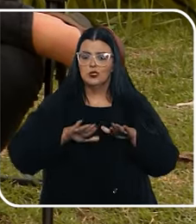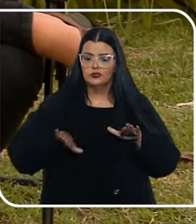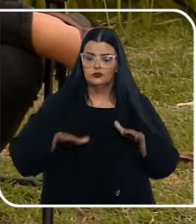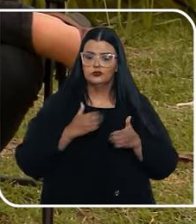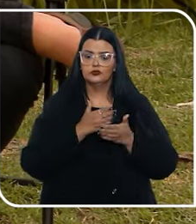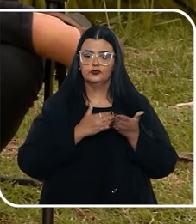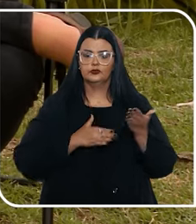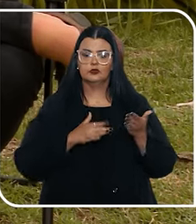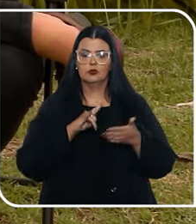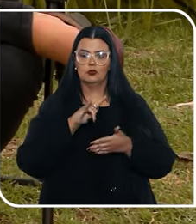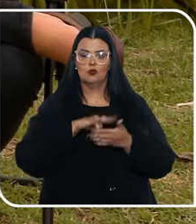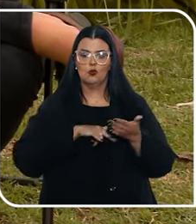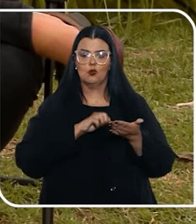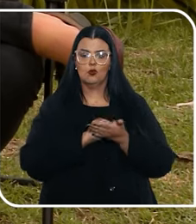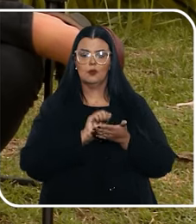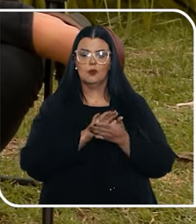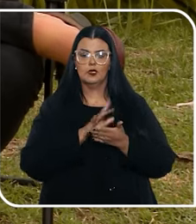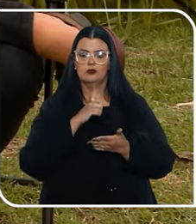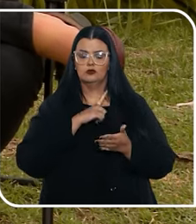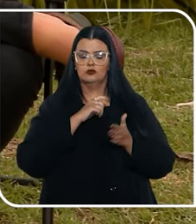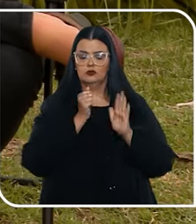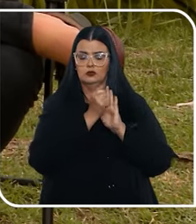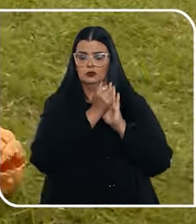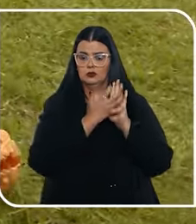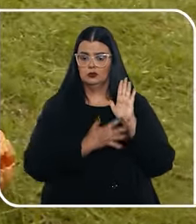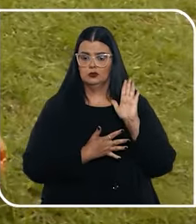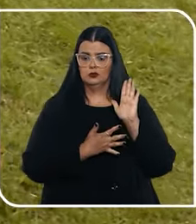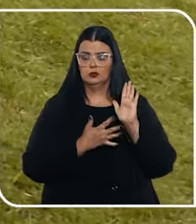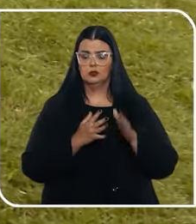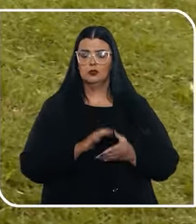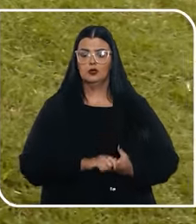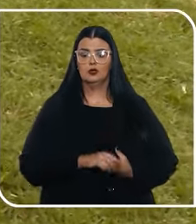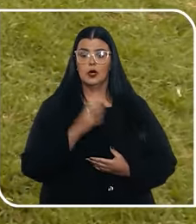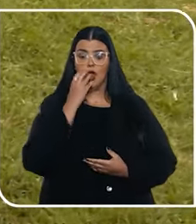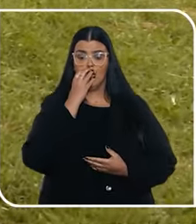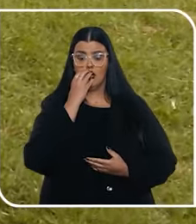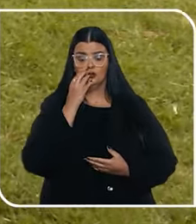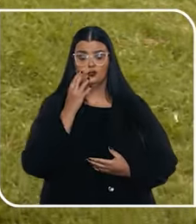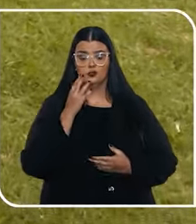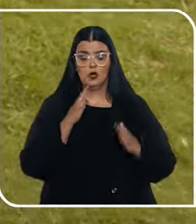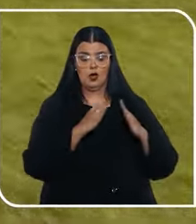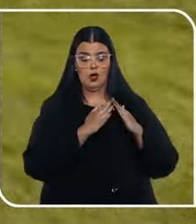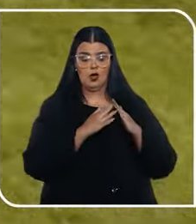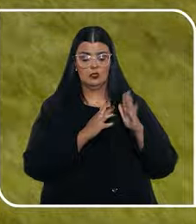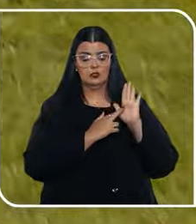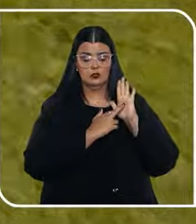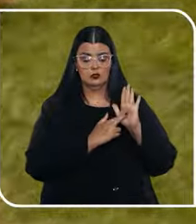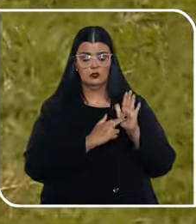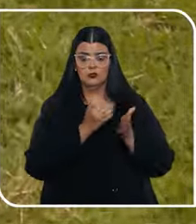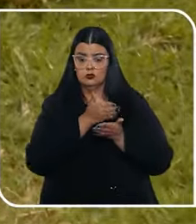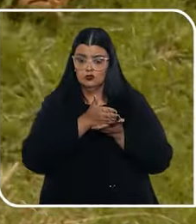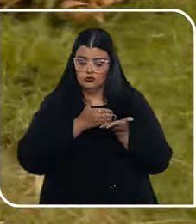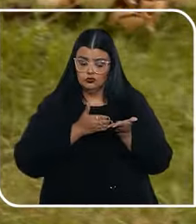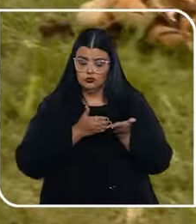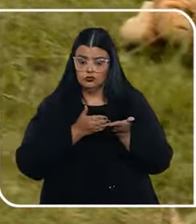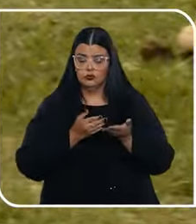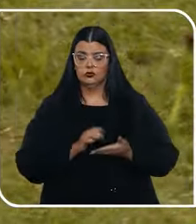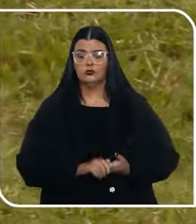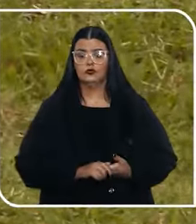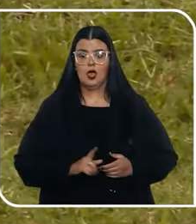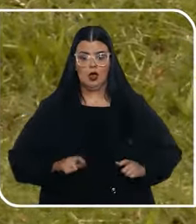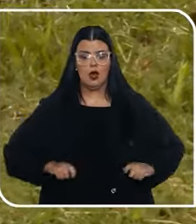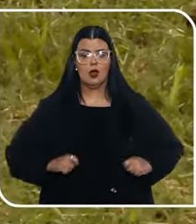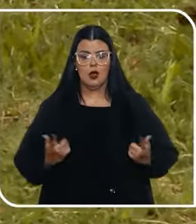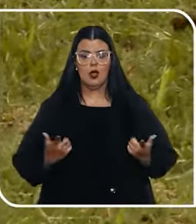divisão, porque no documento estava escrito uma coisa do tipo, a cachorra, o lar de referência é meu, os custos serão divididos,